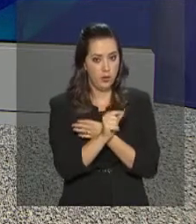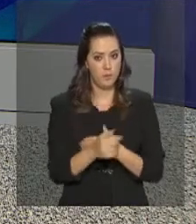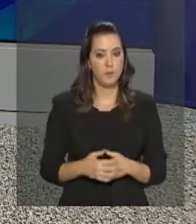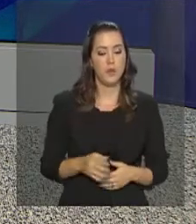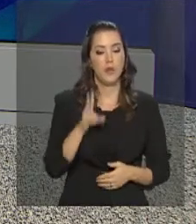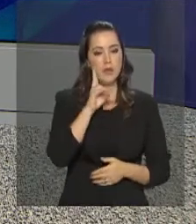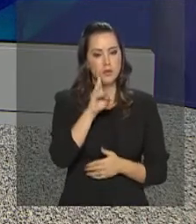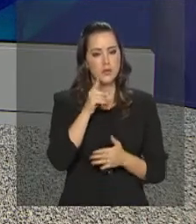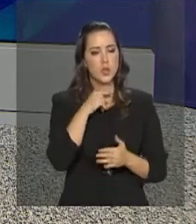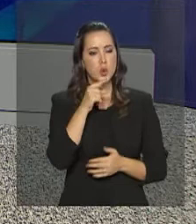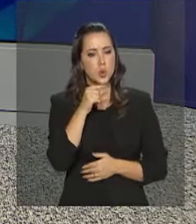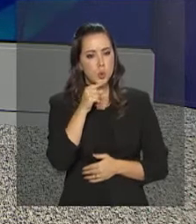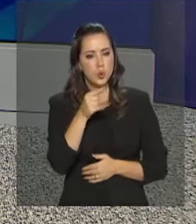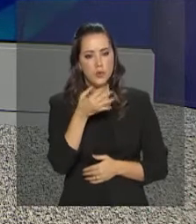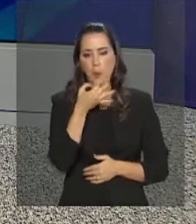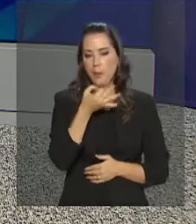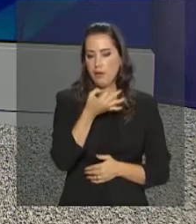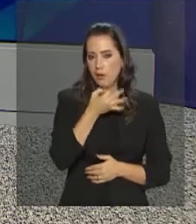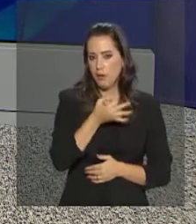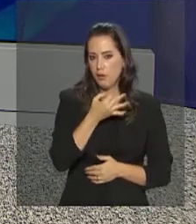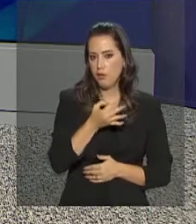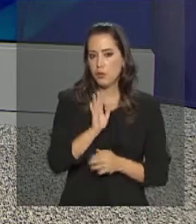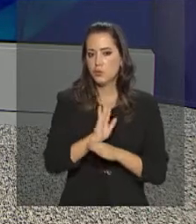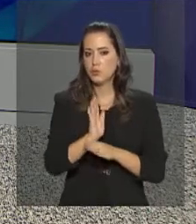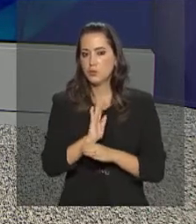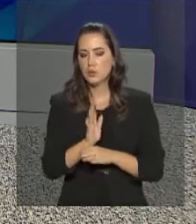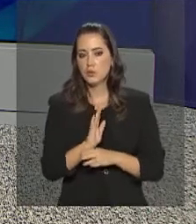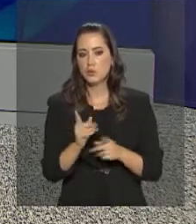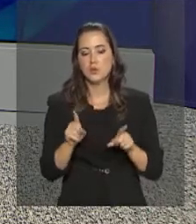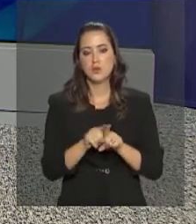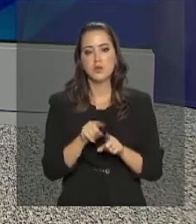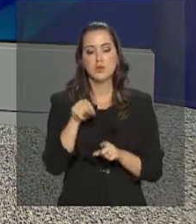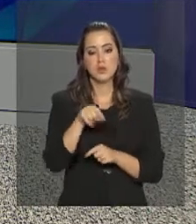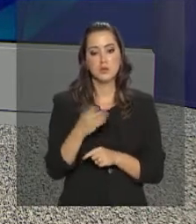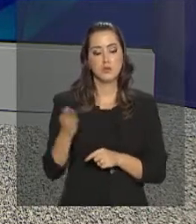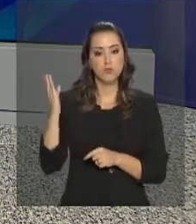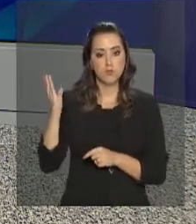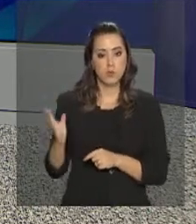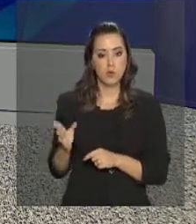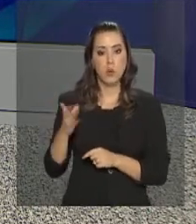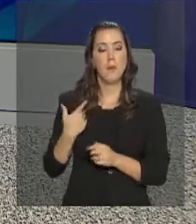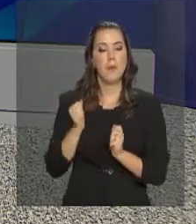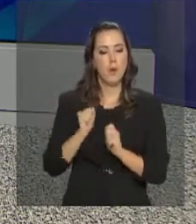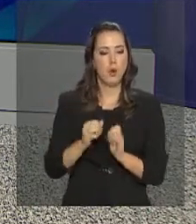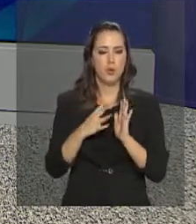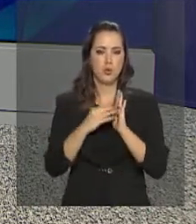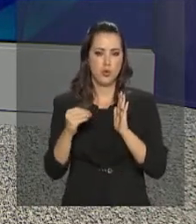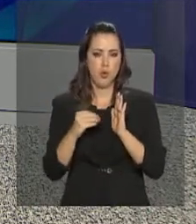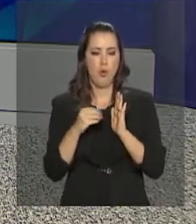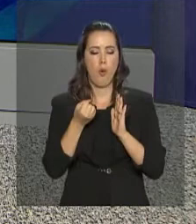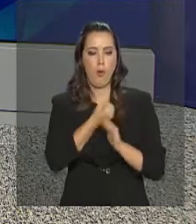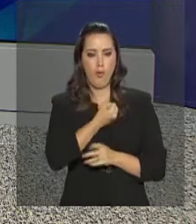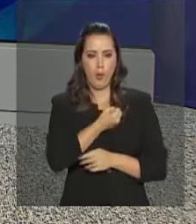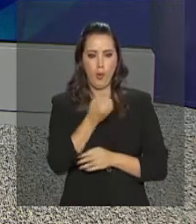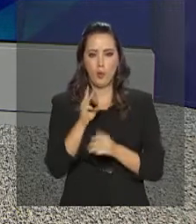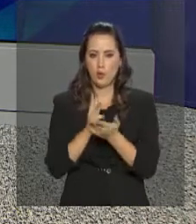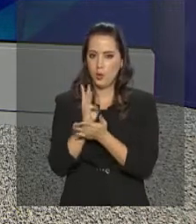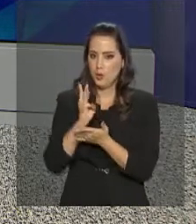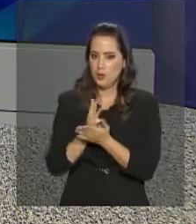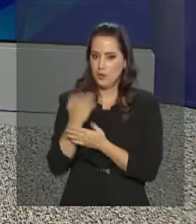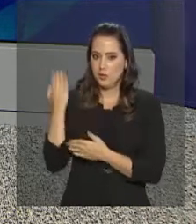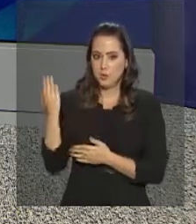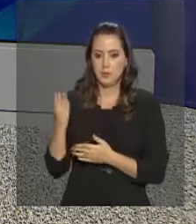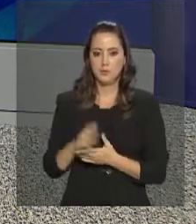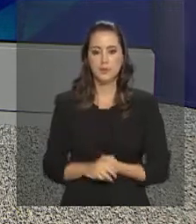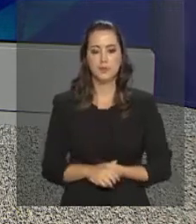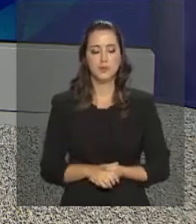Você pode mandar suas sugestões de reportagens e dúvidas sobre programas e ações do governo federal para o nosso WhatsApp. Então,